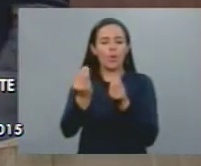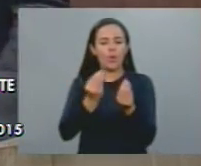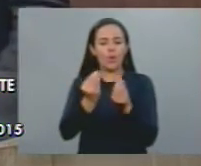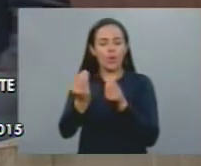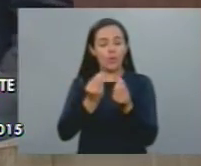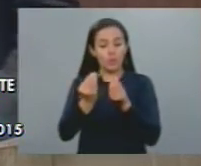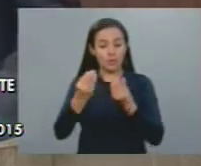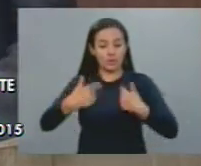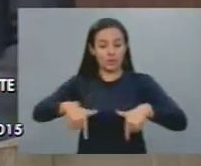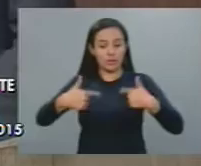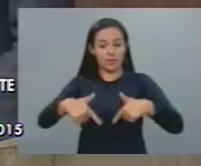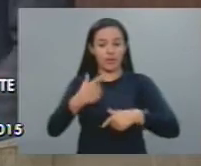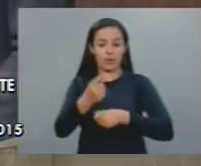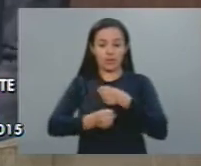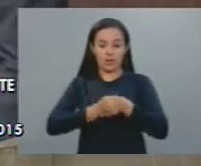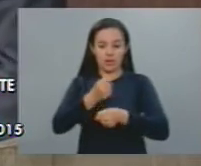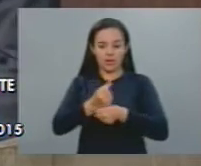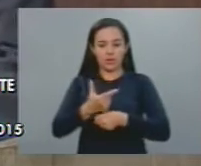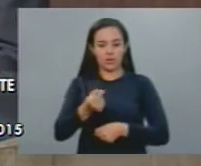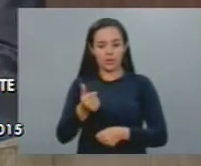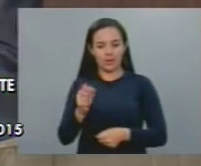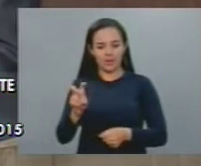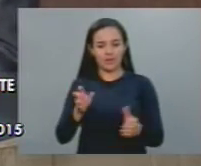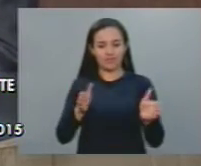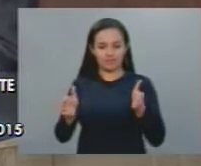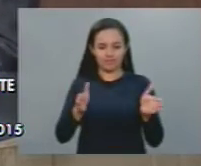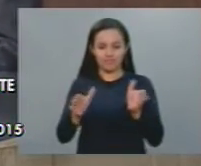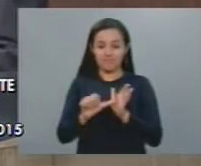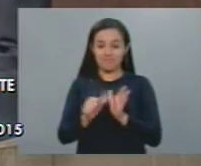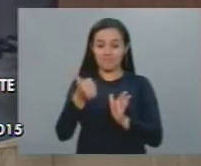desse nosso primeiro ano, do nosso primeiro mandato.